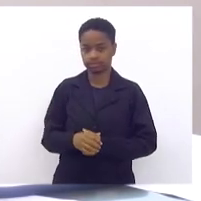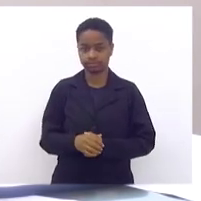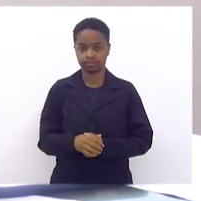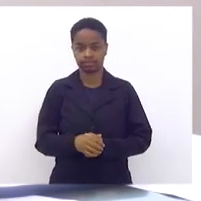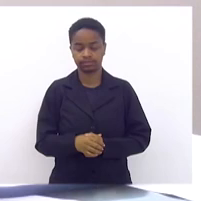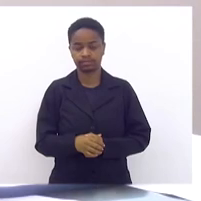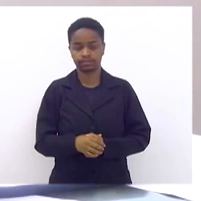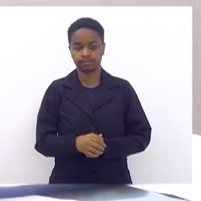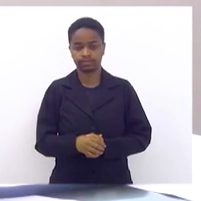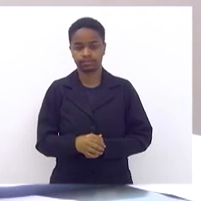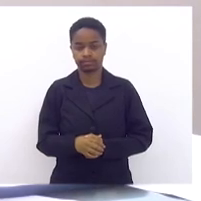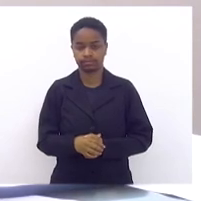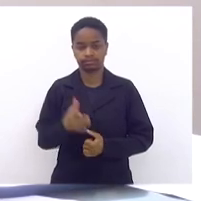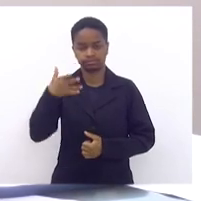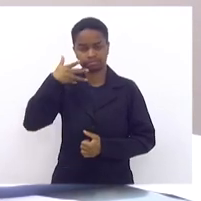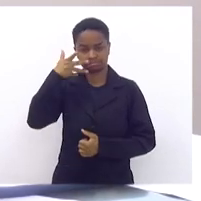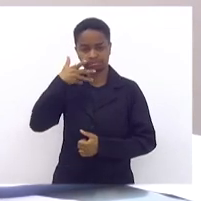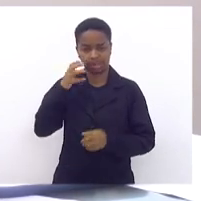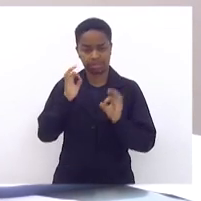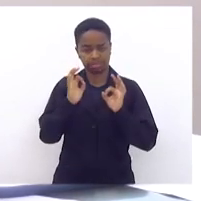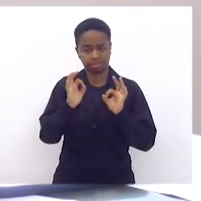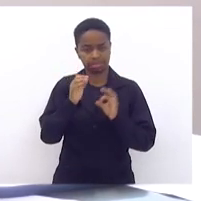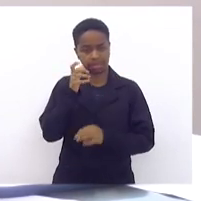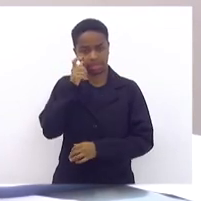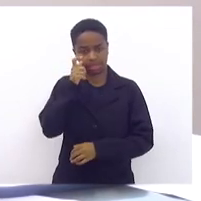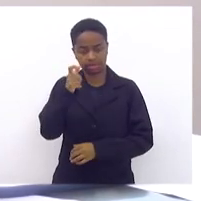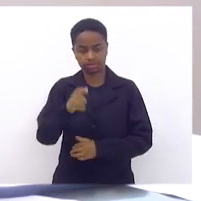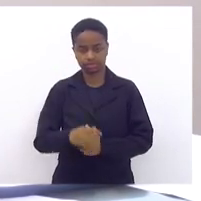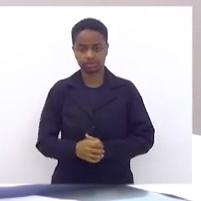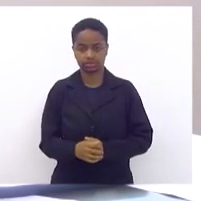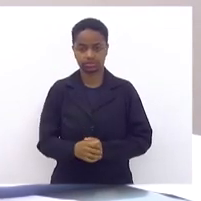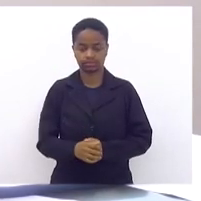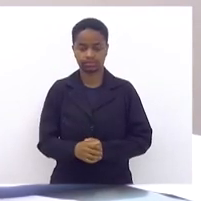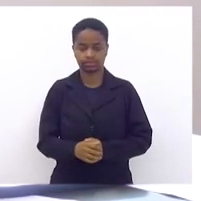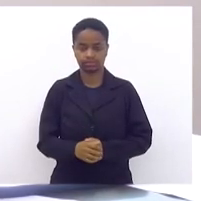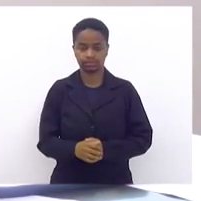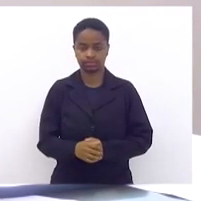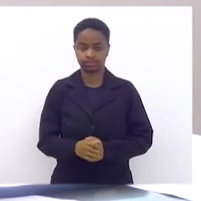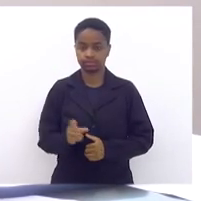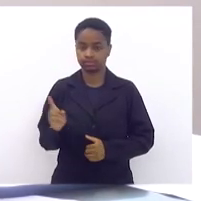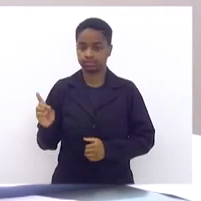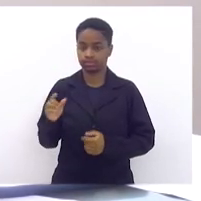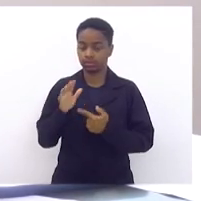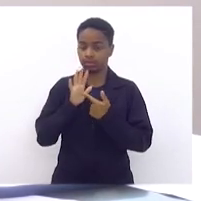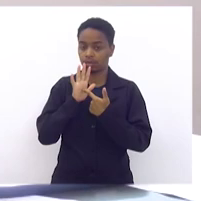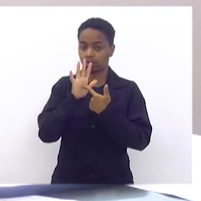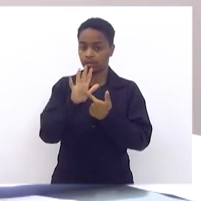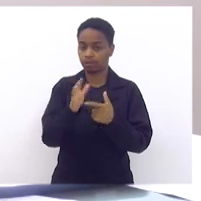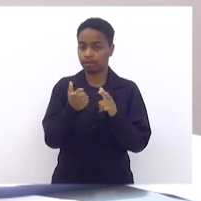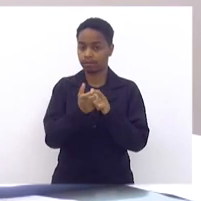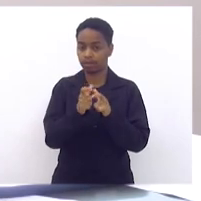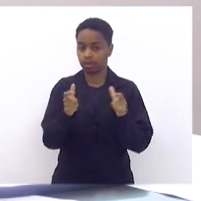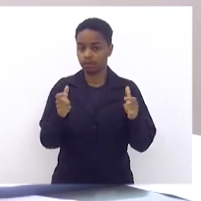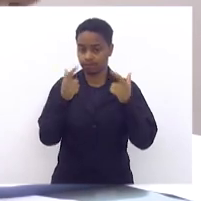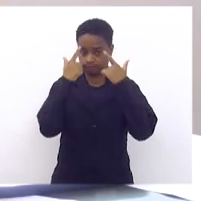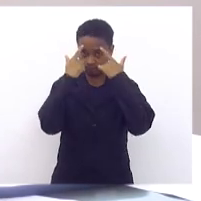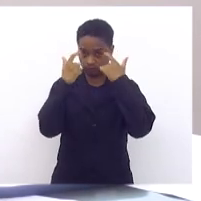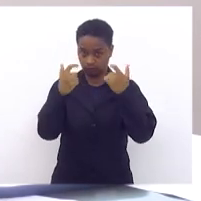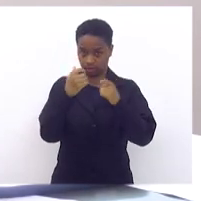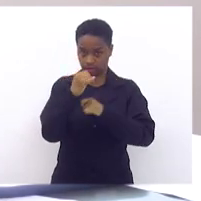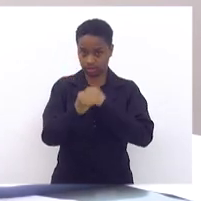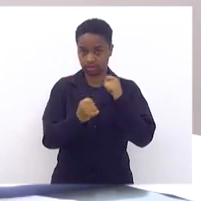Lomba. Bárbara Lomba fez uma preleção muito interessante. Ela mostrou que, na maioria da violência cibernética contra a